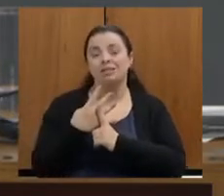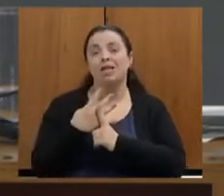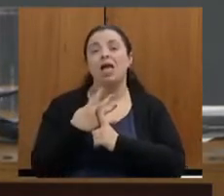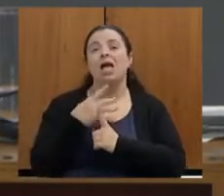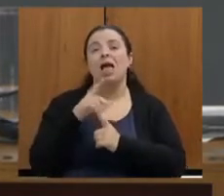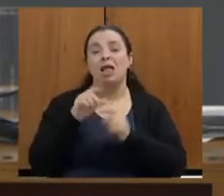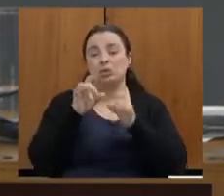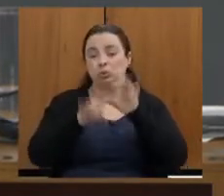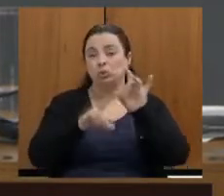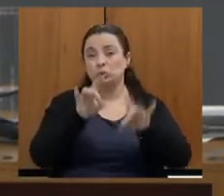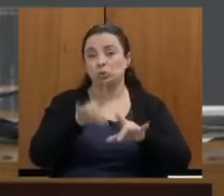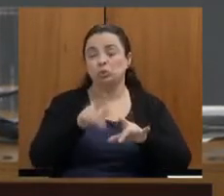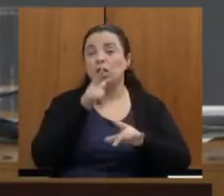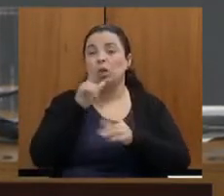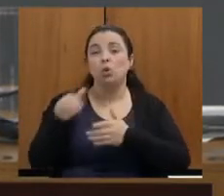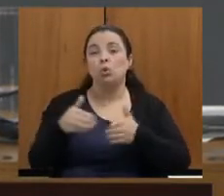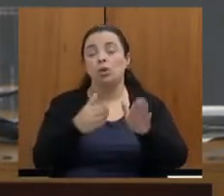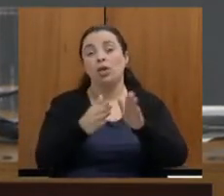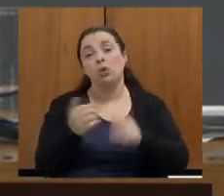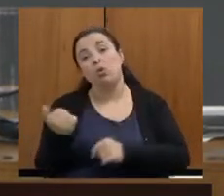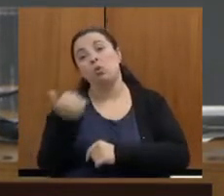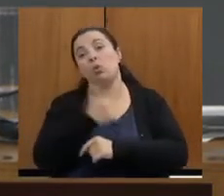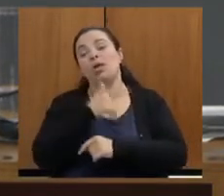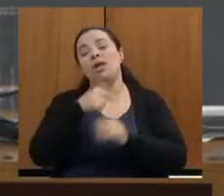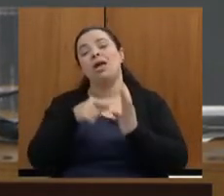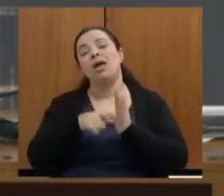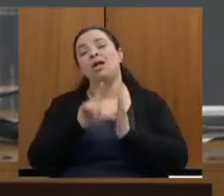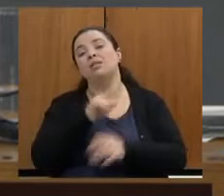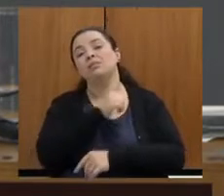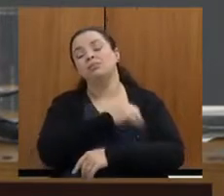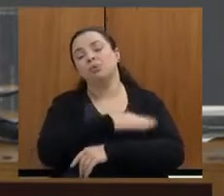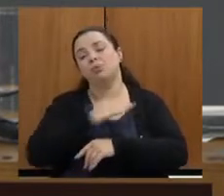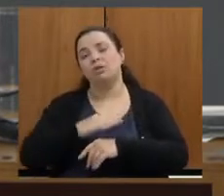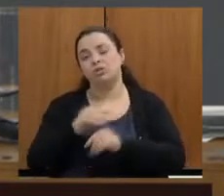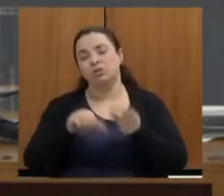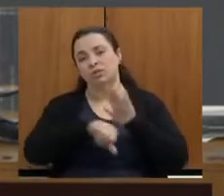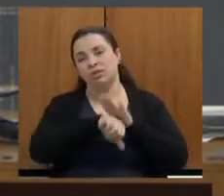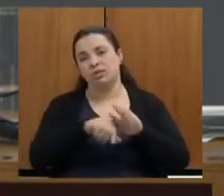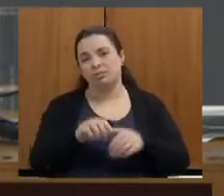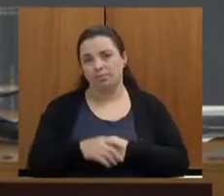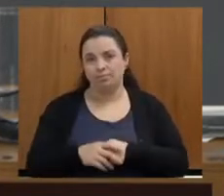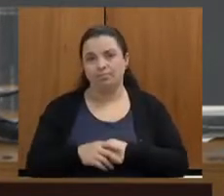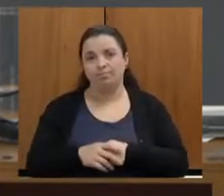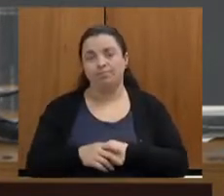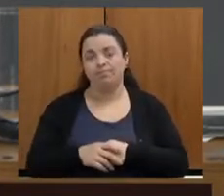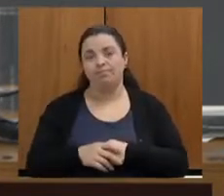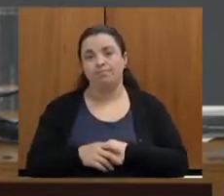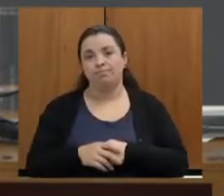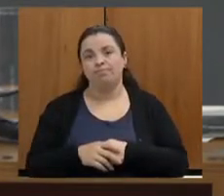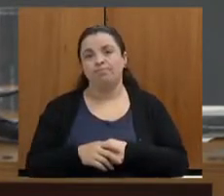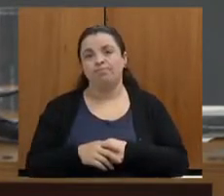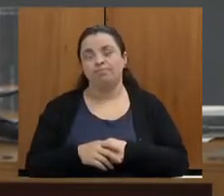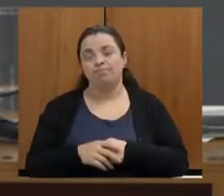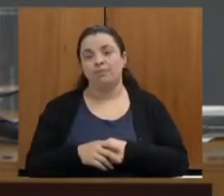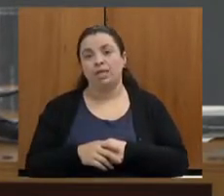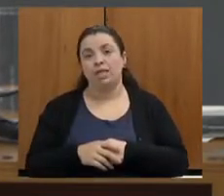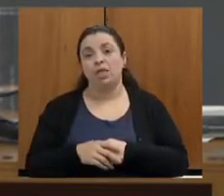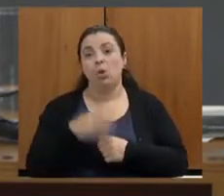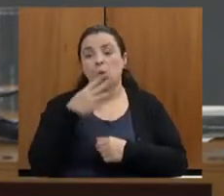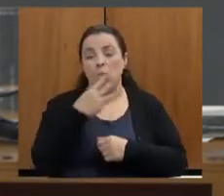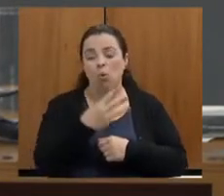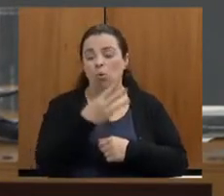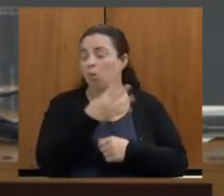do que o crime de Brumadinho Então você falar em 40 bilhões para ressarcimento para repactuação é uma